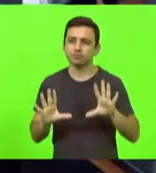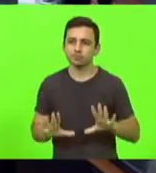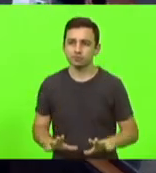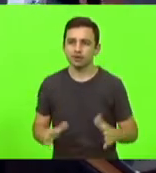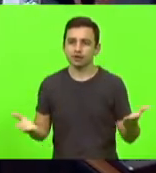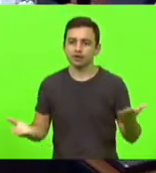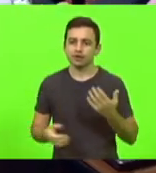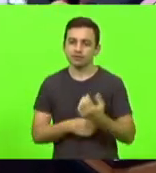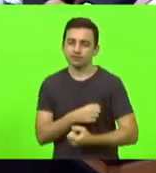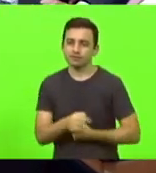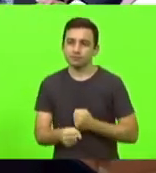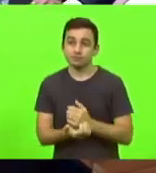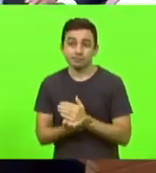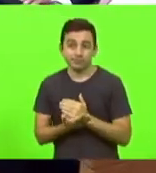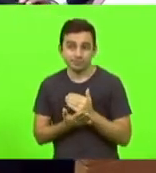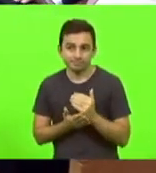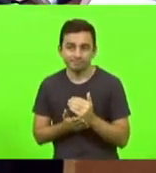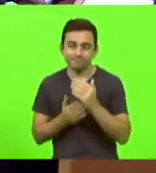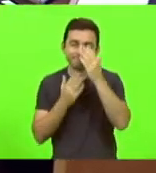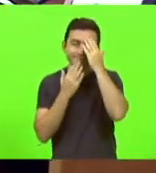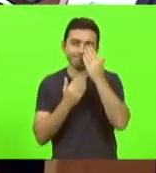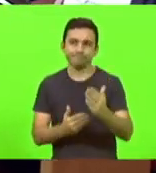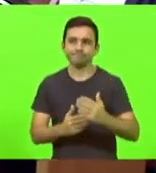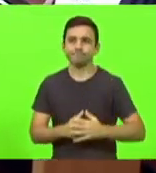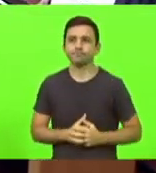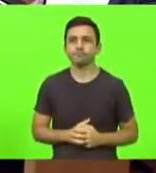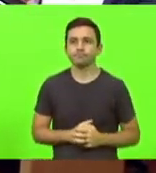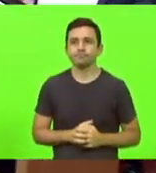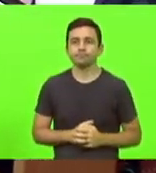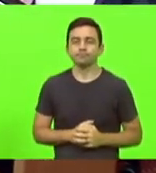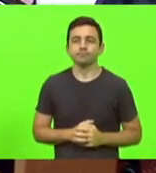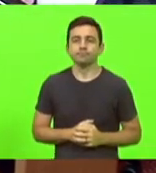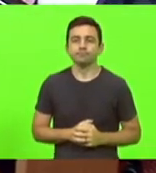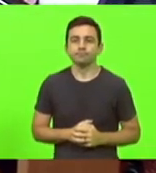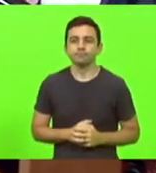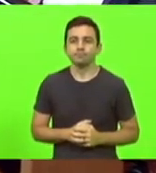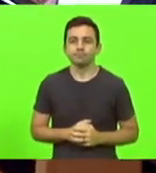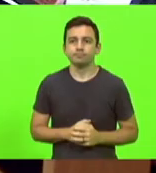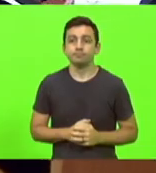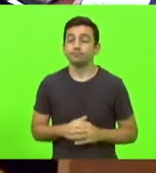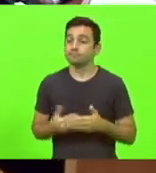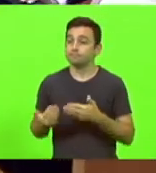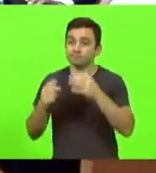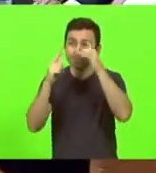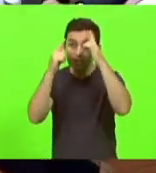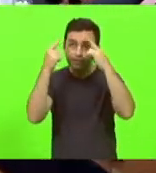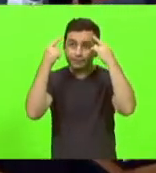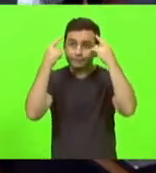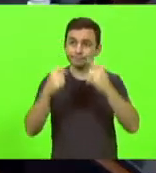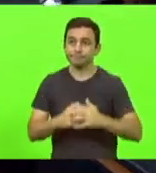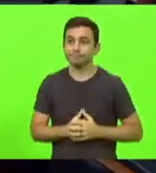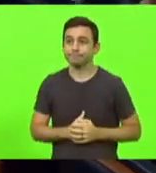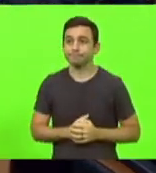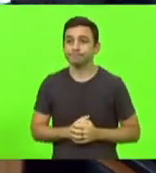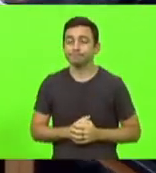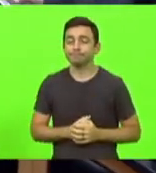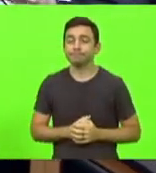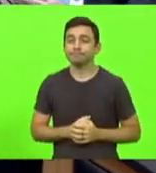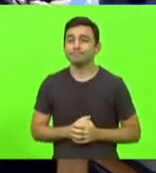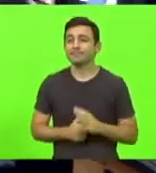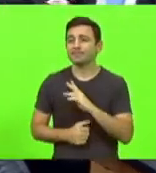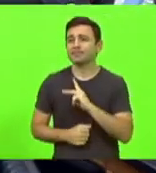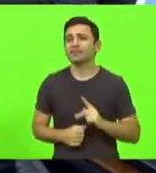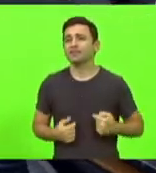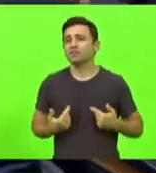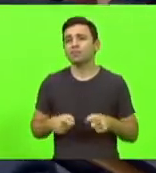ano que se inicia. Muito obrigada. Senhor presidente. Deputado Sareta, com a palavra. Senhor presidente, eu até faria uma